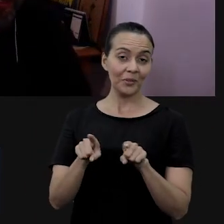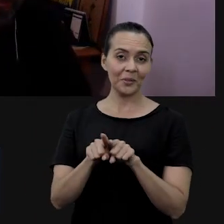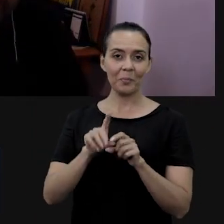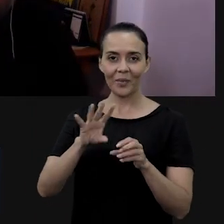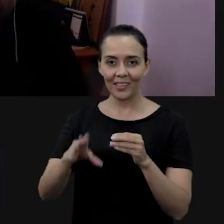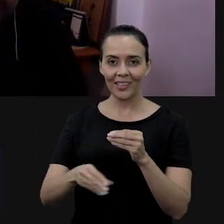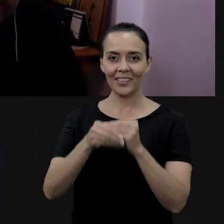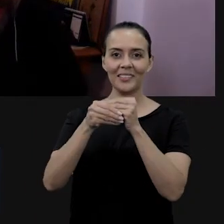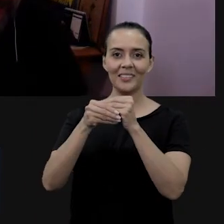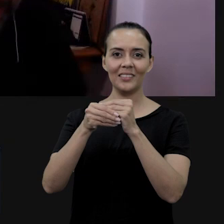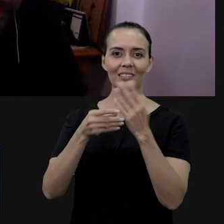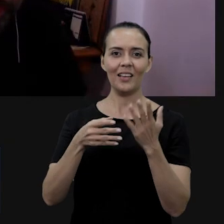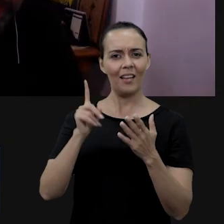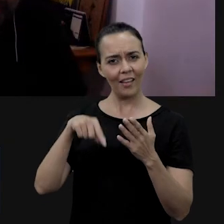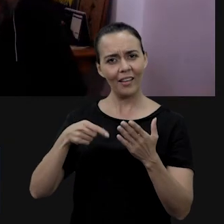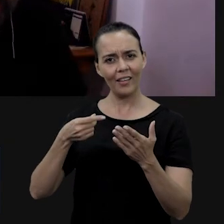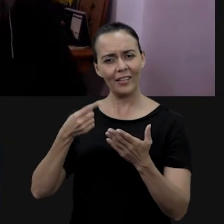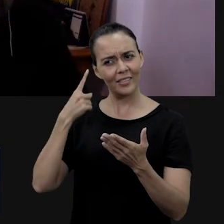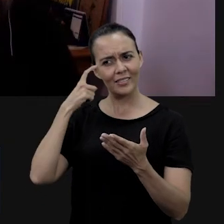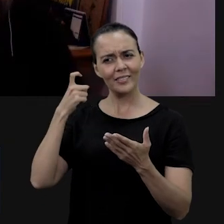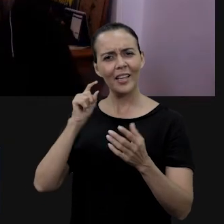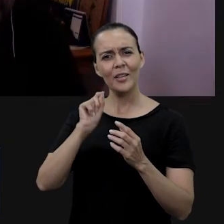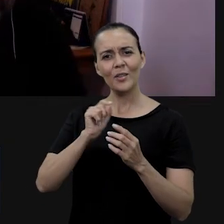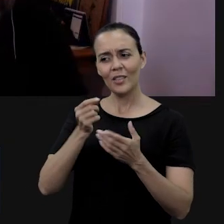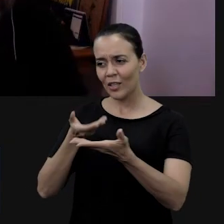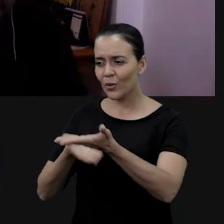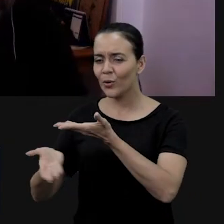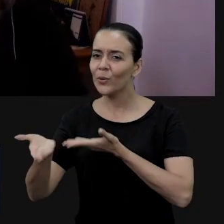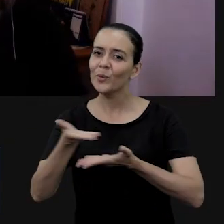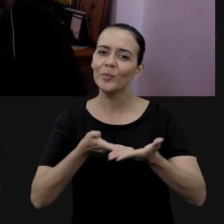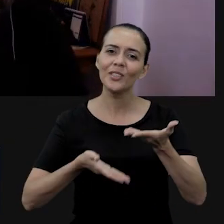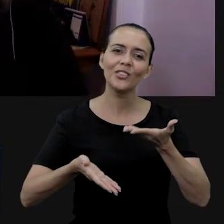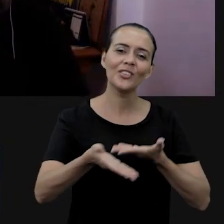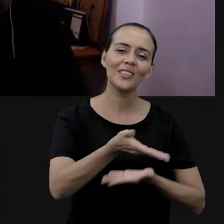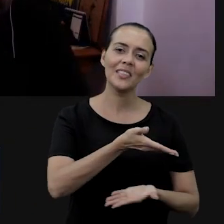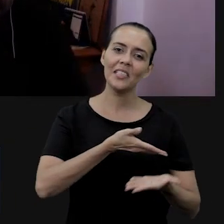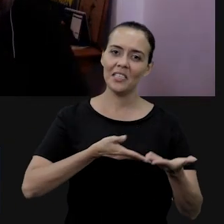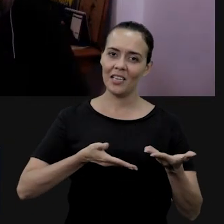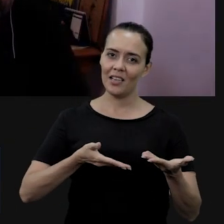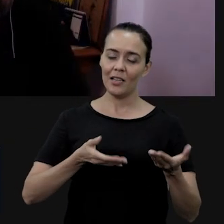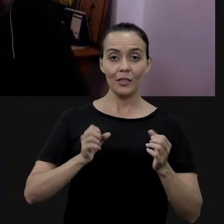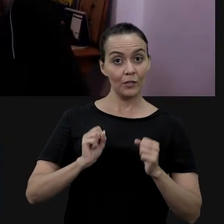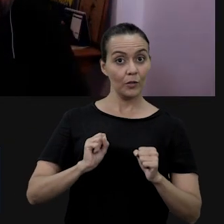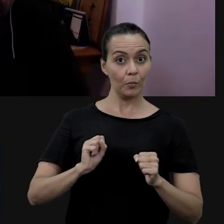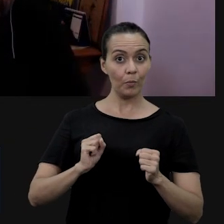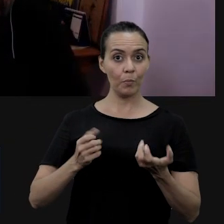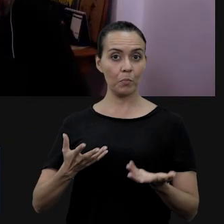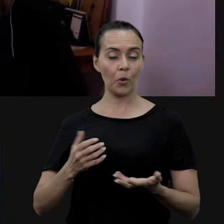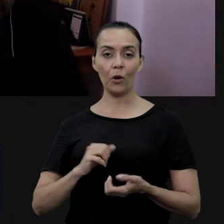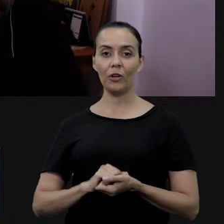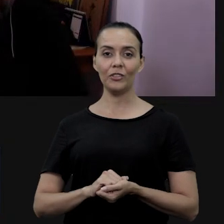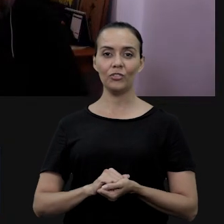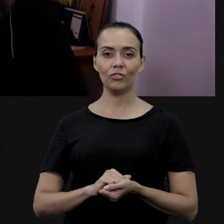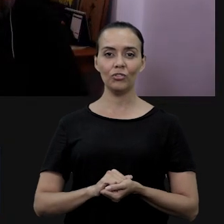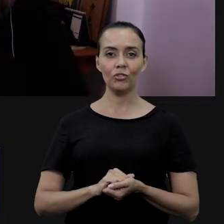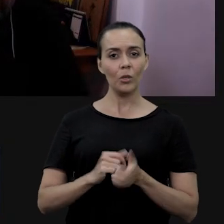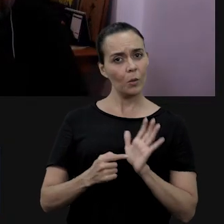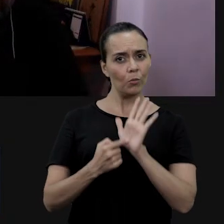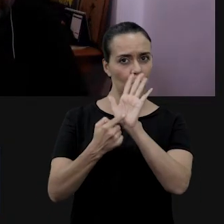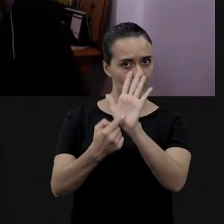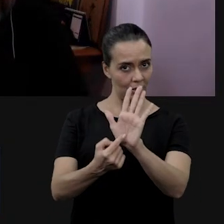acrescentar. A ideia é compartilhar sempre e poder, de repente, trazer alguma coisa ali que